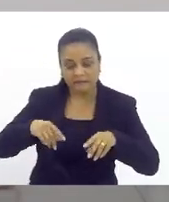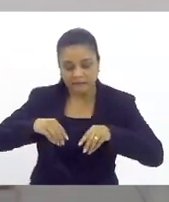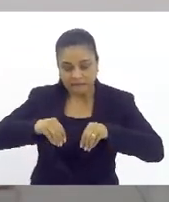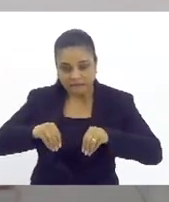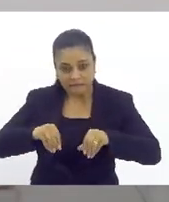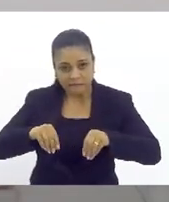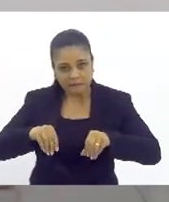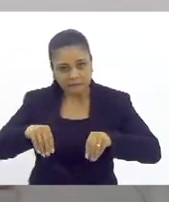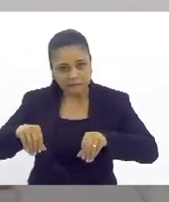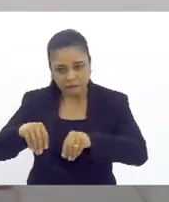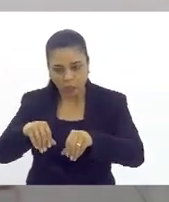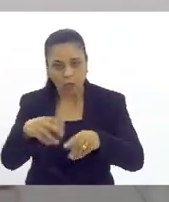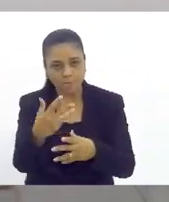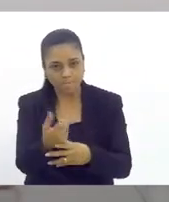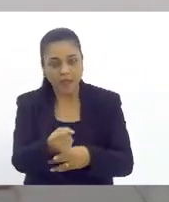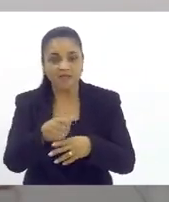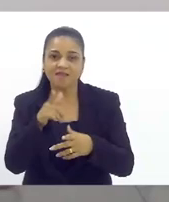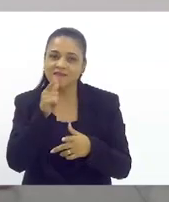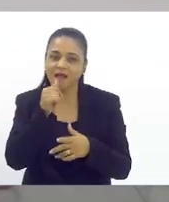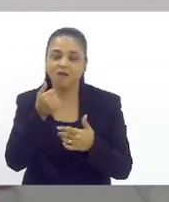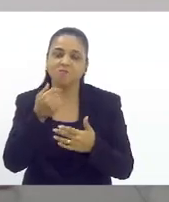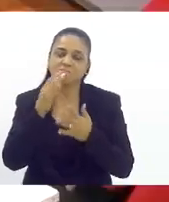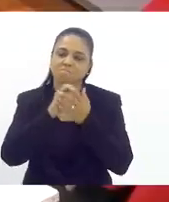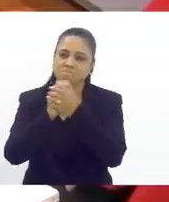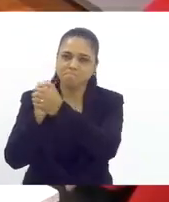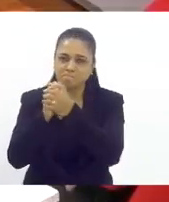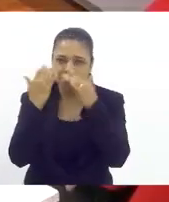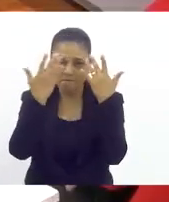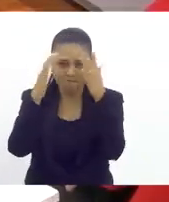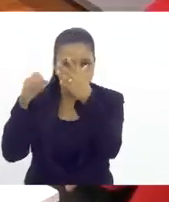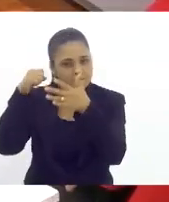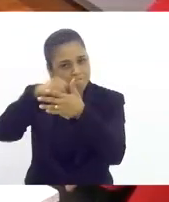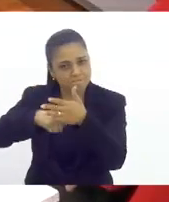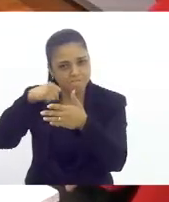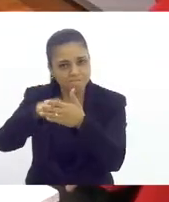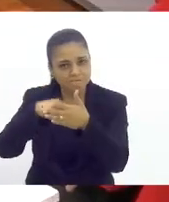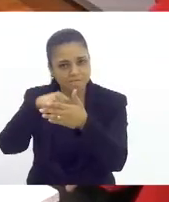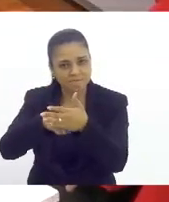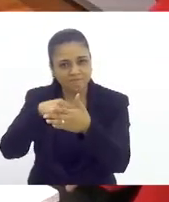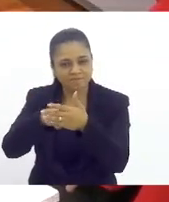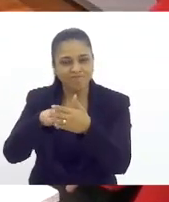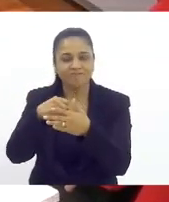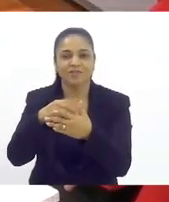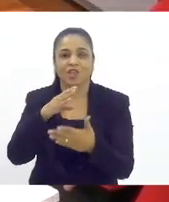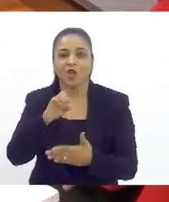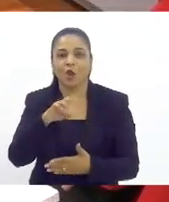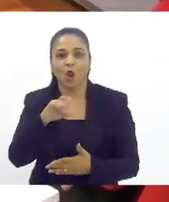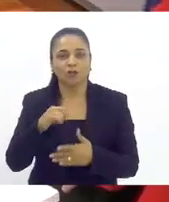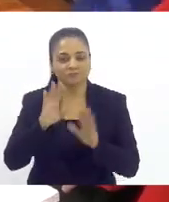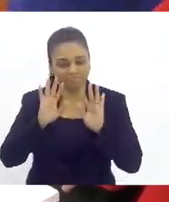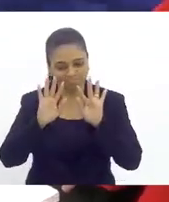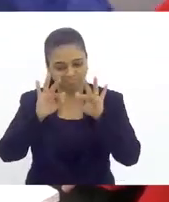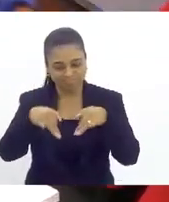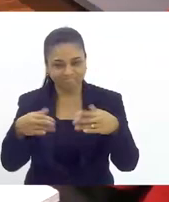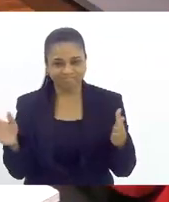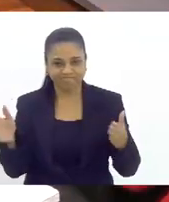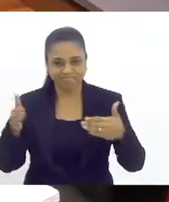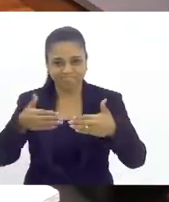Parabéns a todos vamos em frente na resistência ecológica está encerrada a sessão